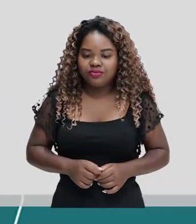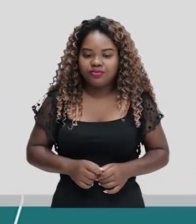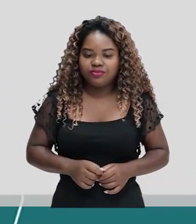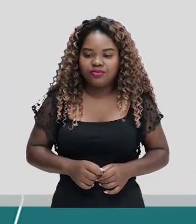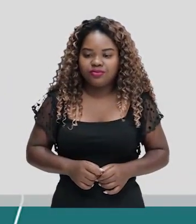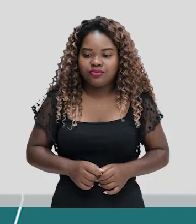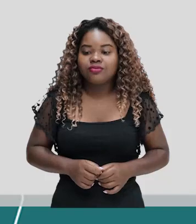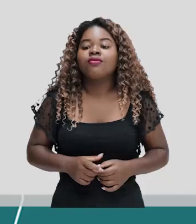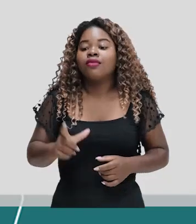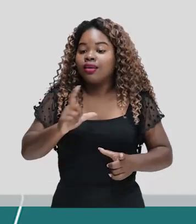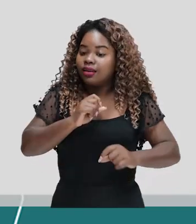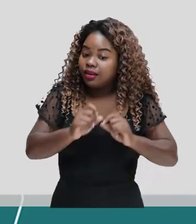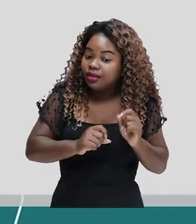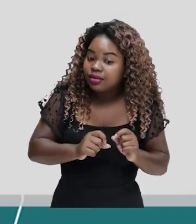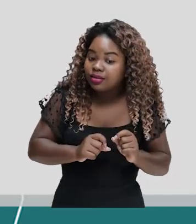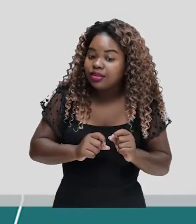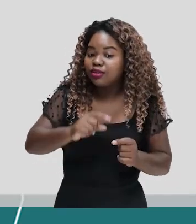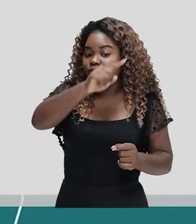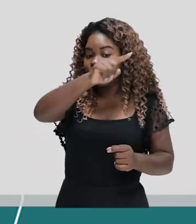obra?